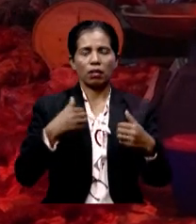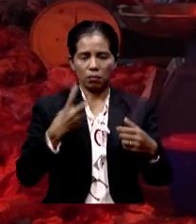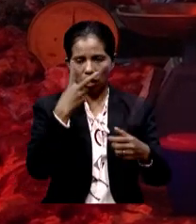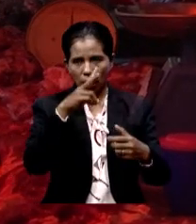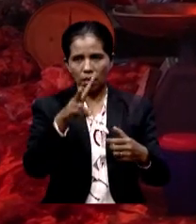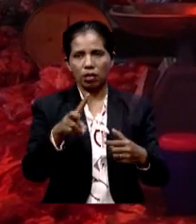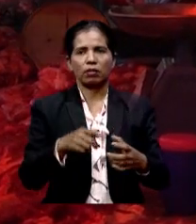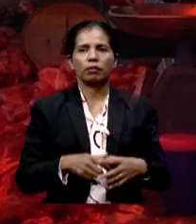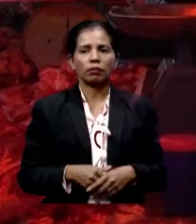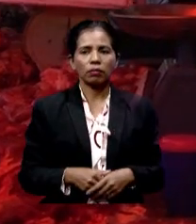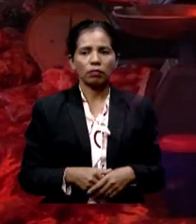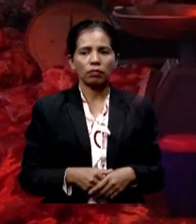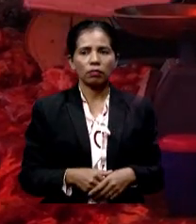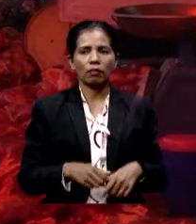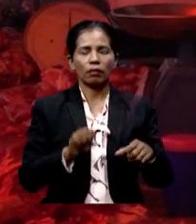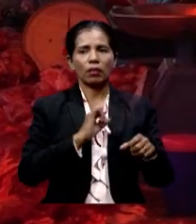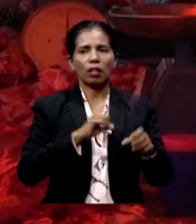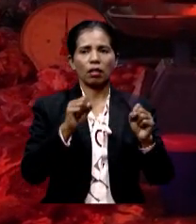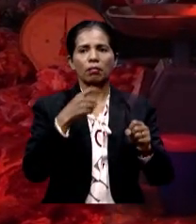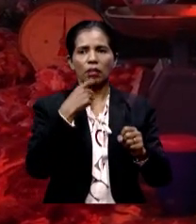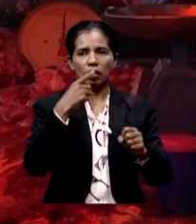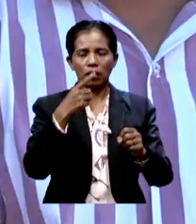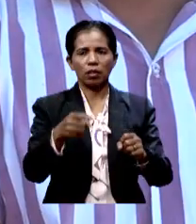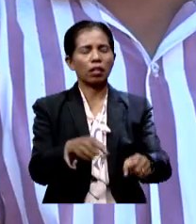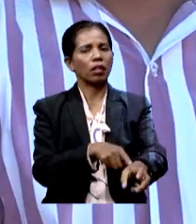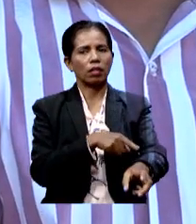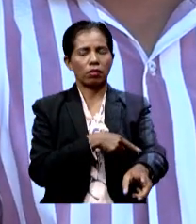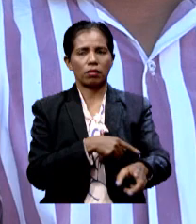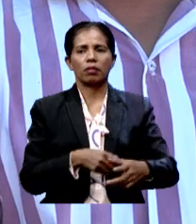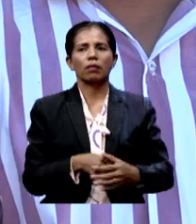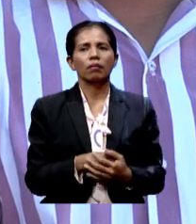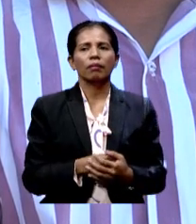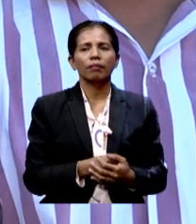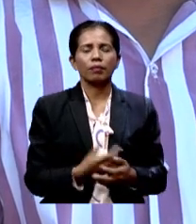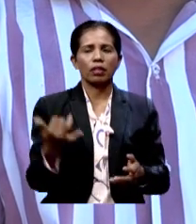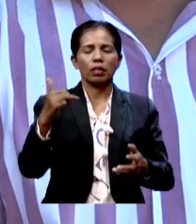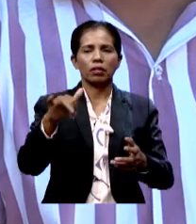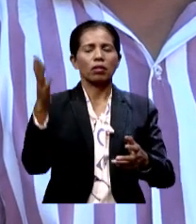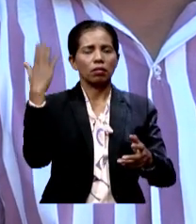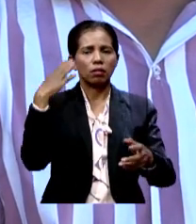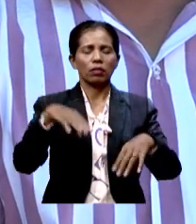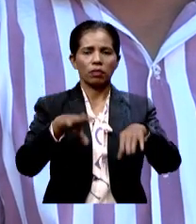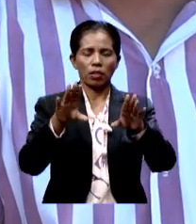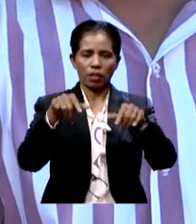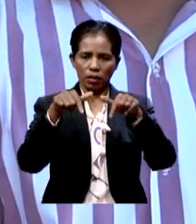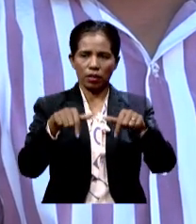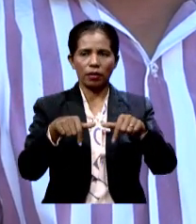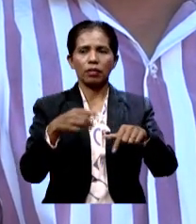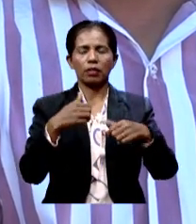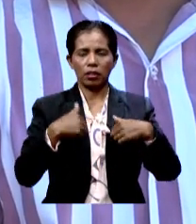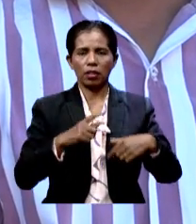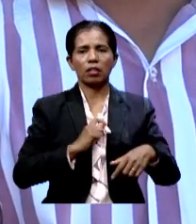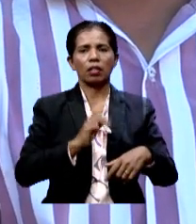tuma né how bele atoka tak ne kilurono ne sira quase kilurono fahe ne ia mos ta vez